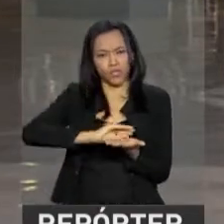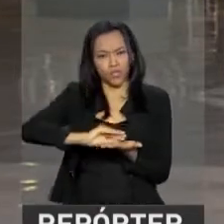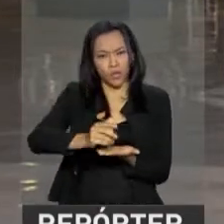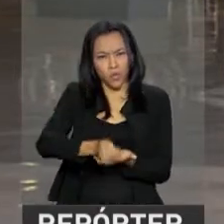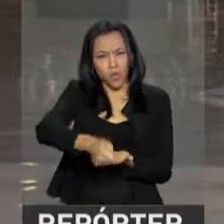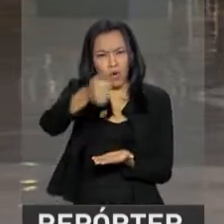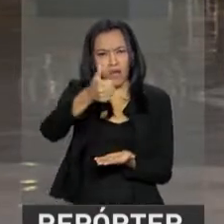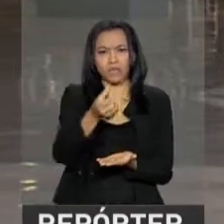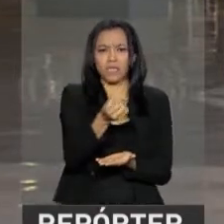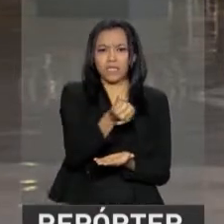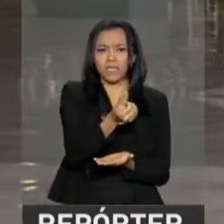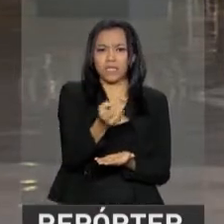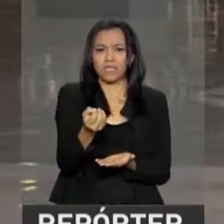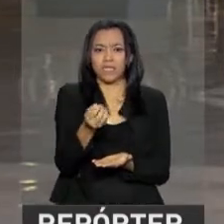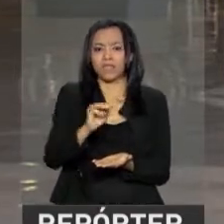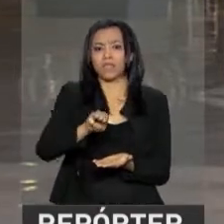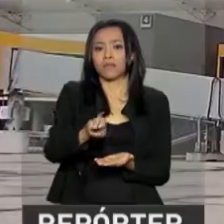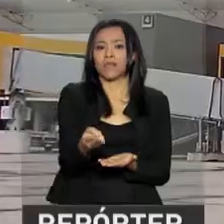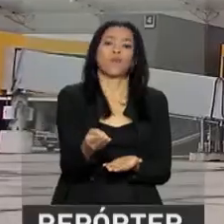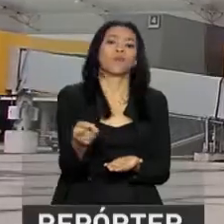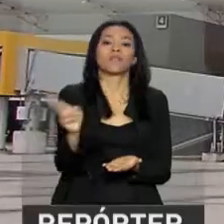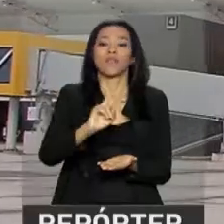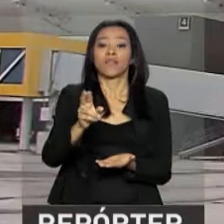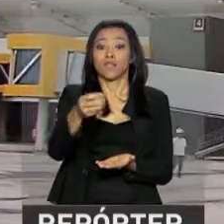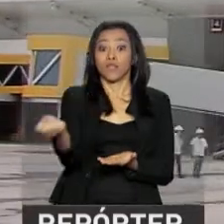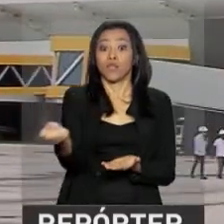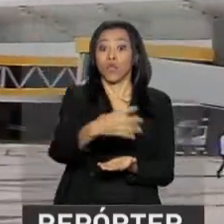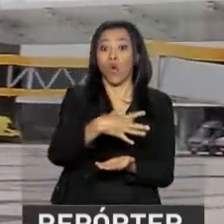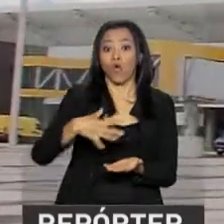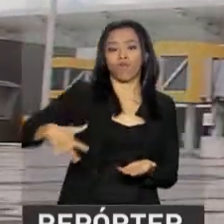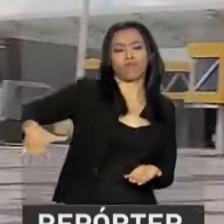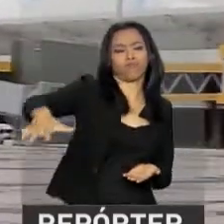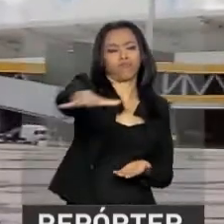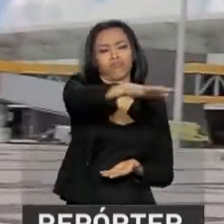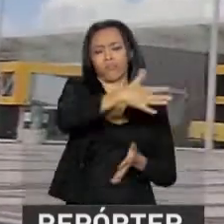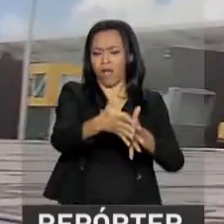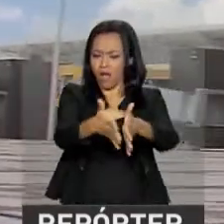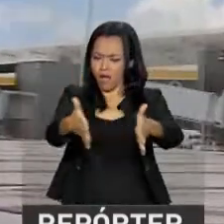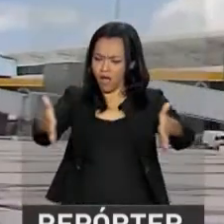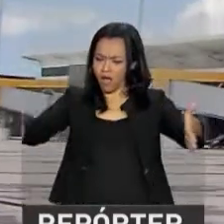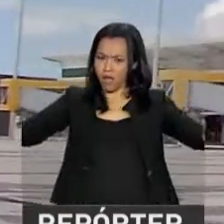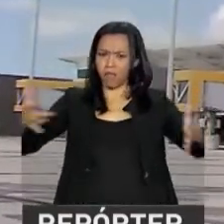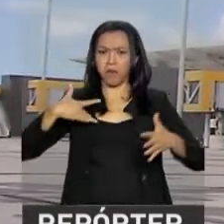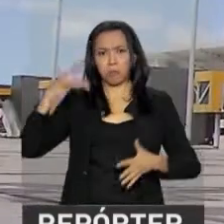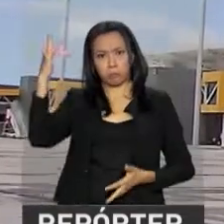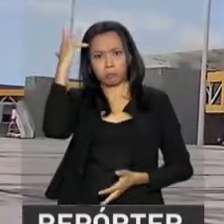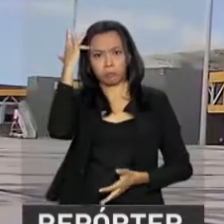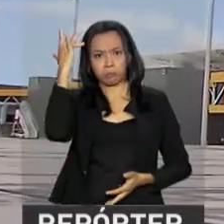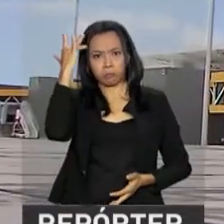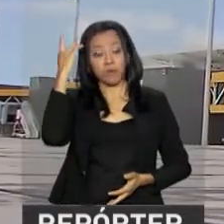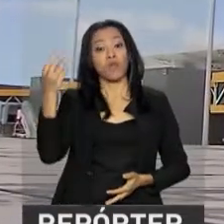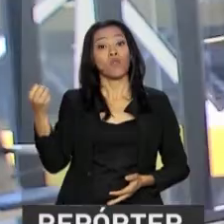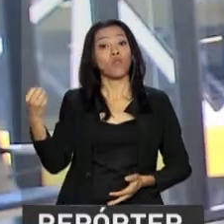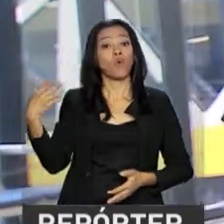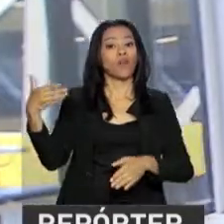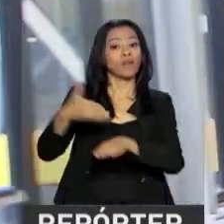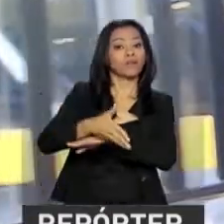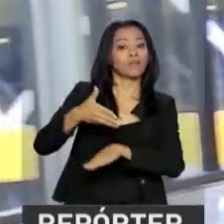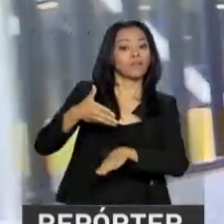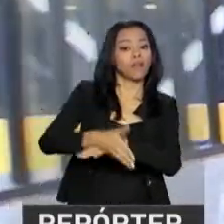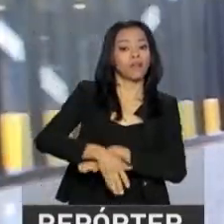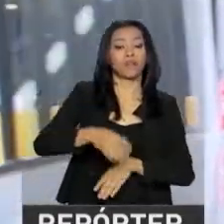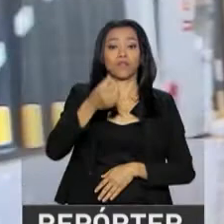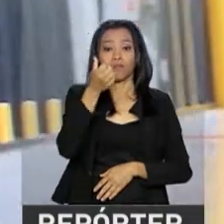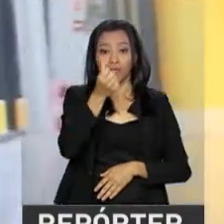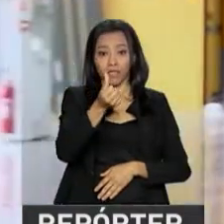600 milhões de reais. A nova estrutura é mais ampla, mais moderna e com novo acesso. São 6